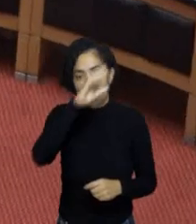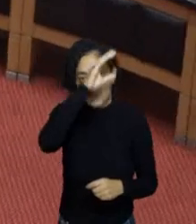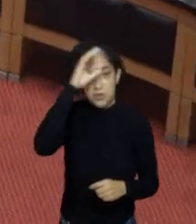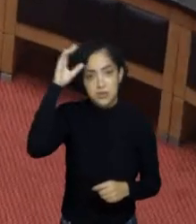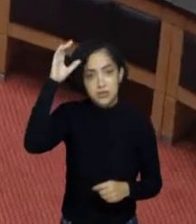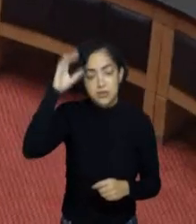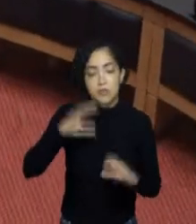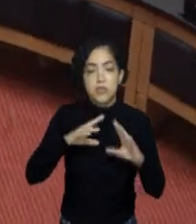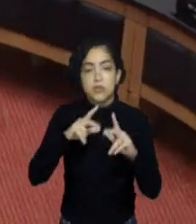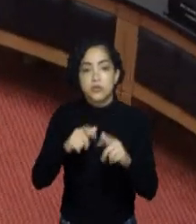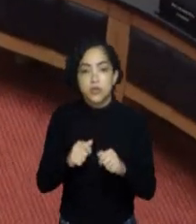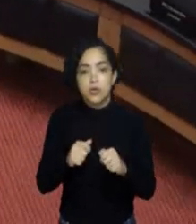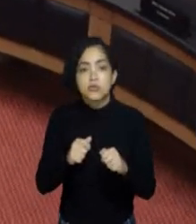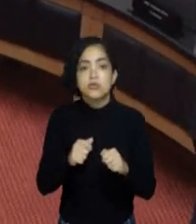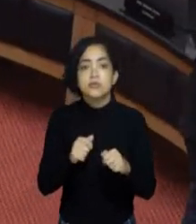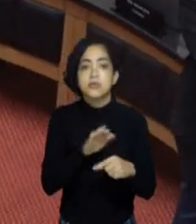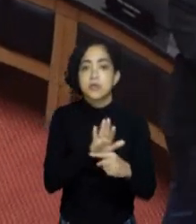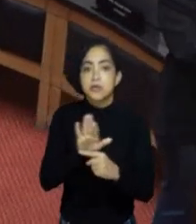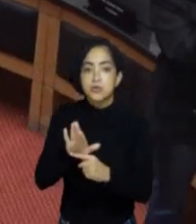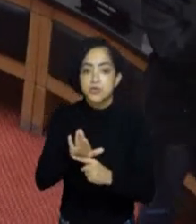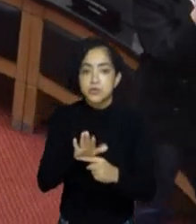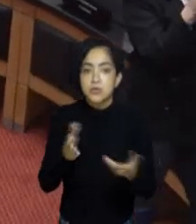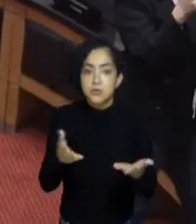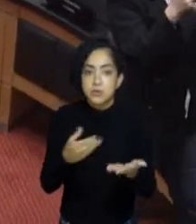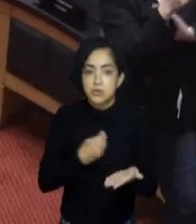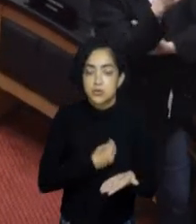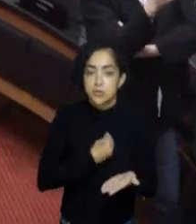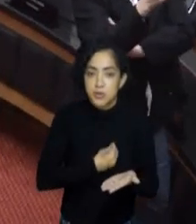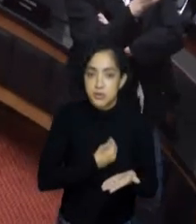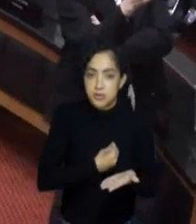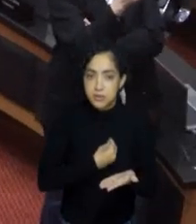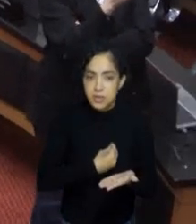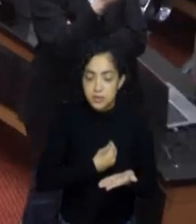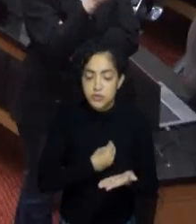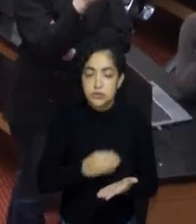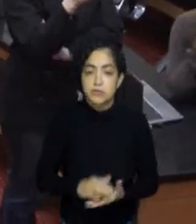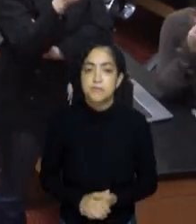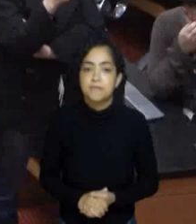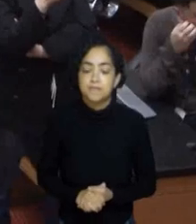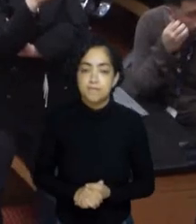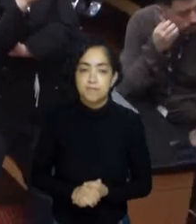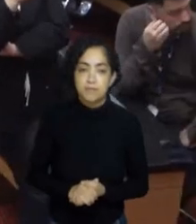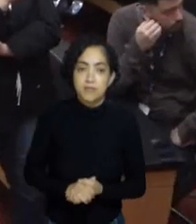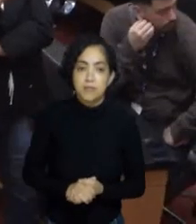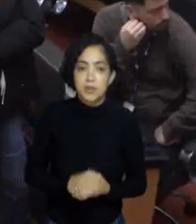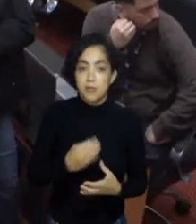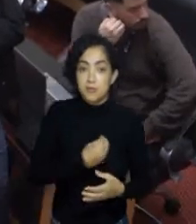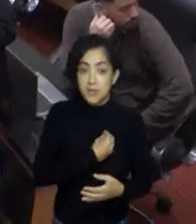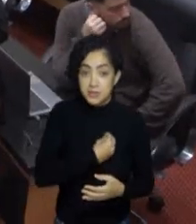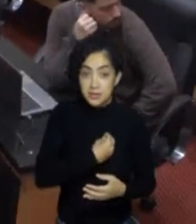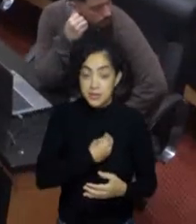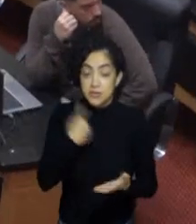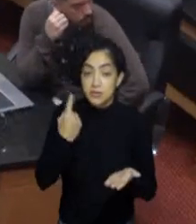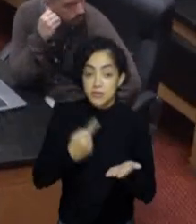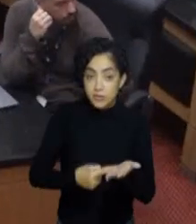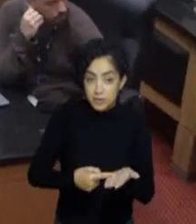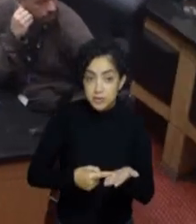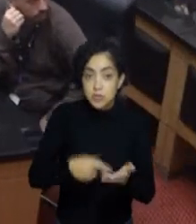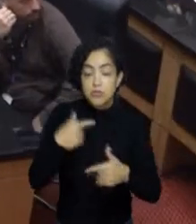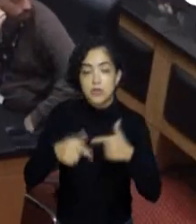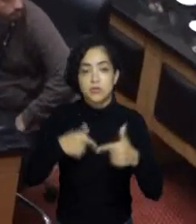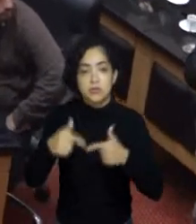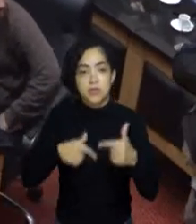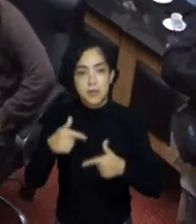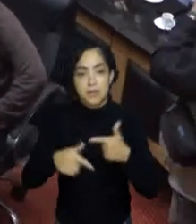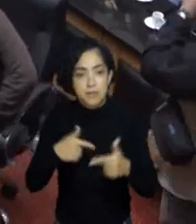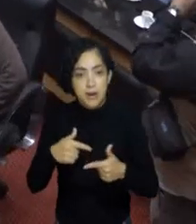todos os nossos colaboradores que aqui estão presentes, dando a sua presença como confirmação daquilo que é o trabalho de uma empresa,